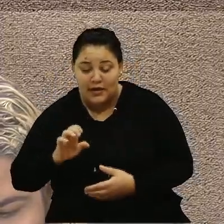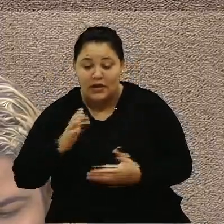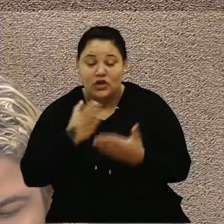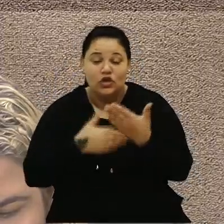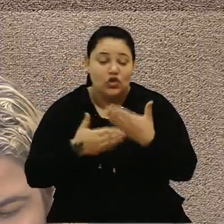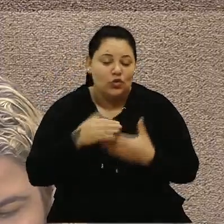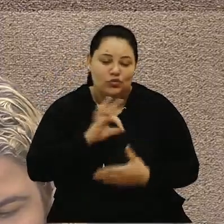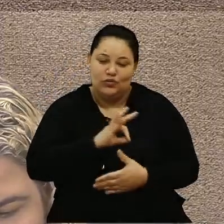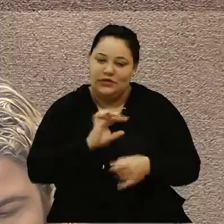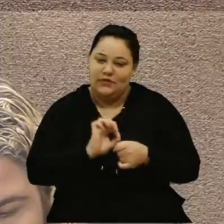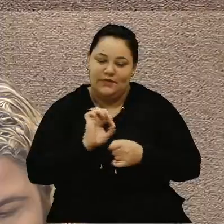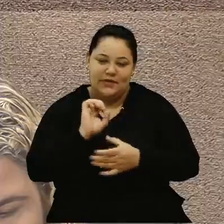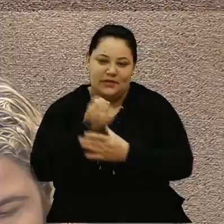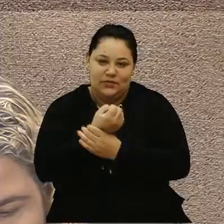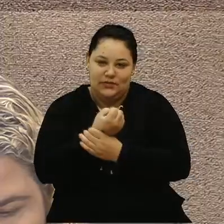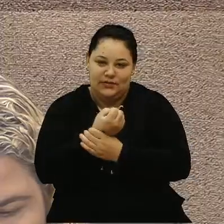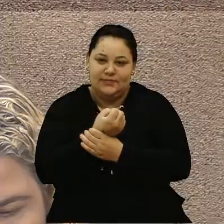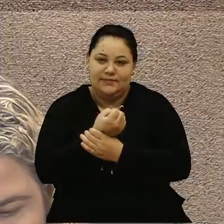nossa segurança,